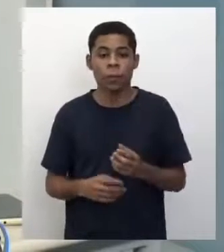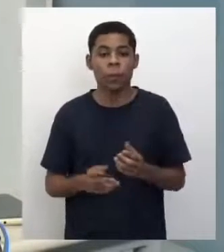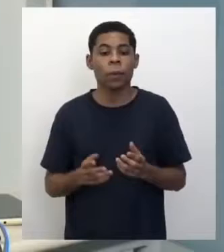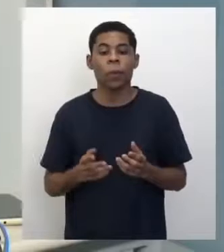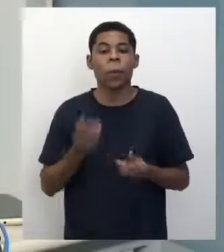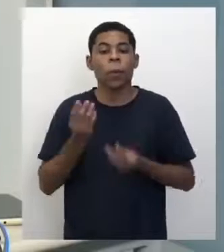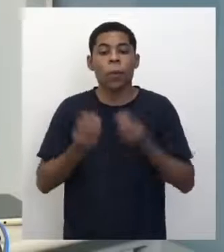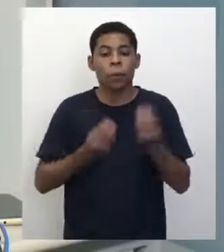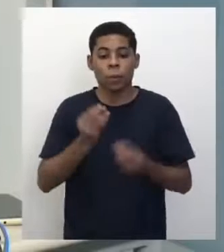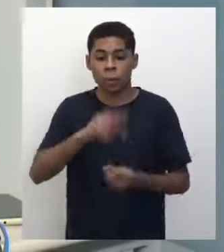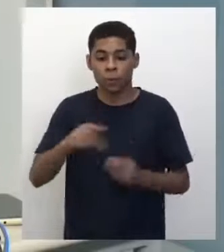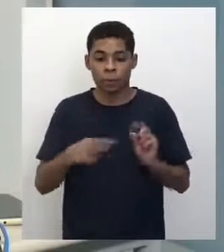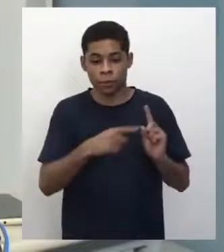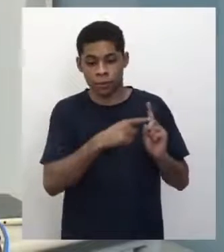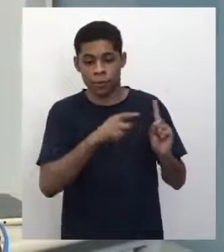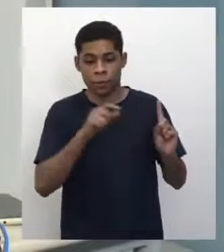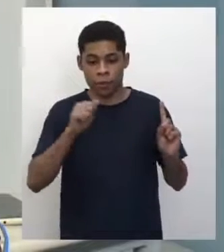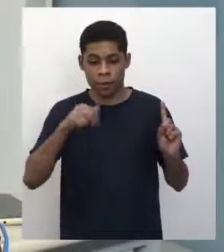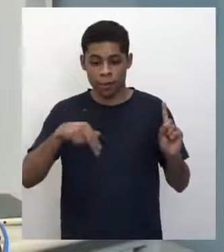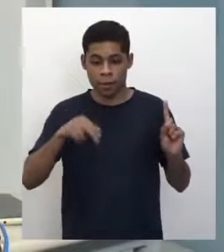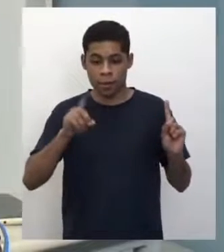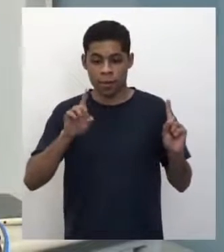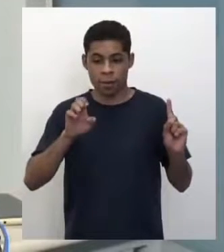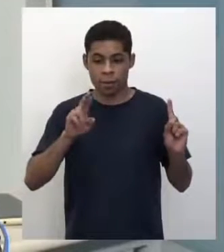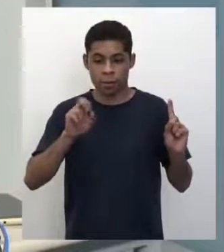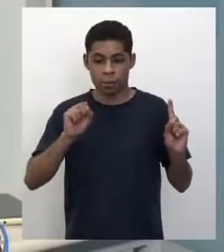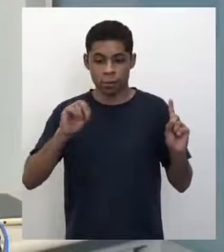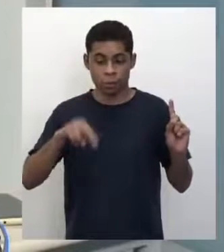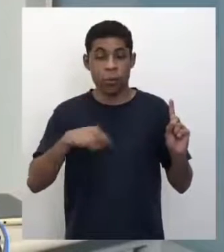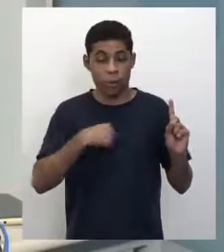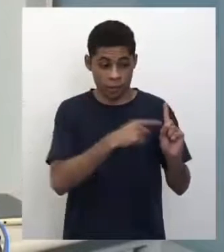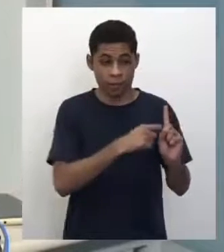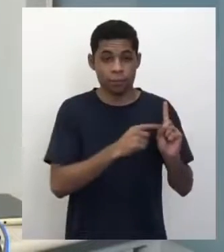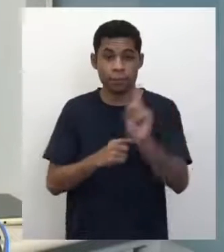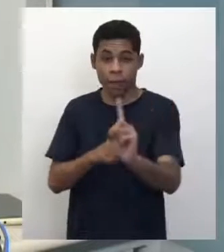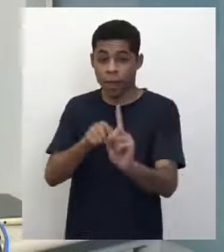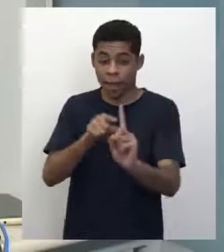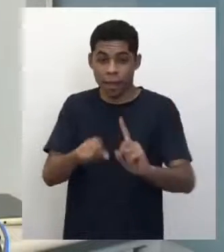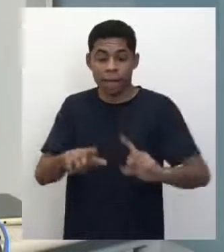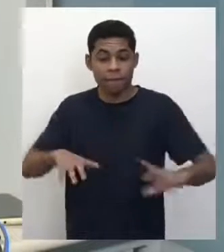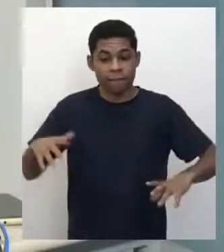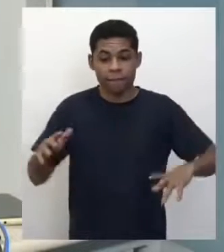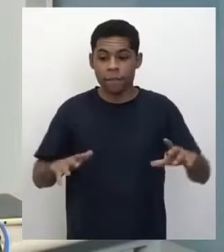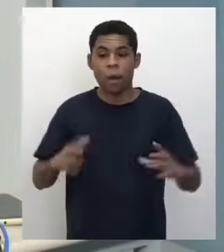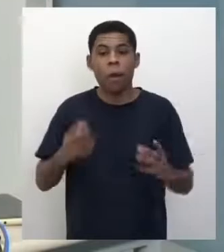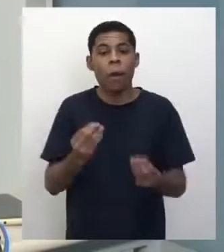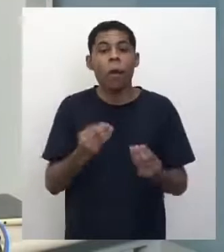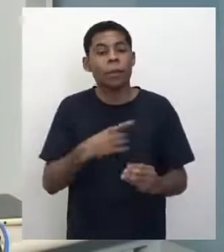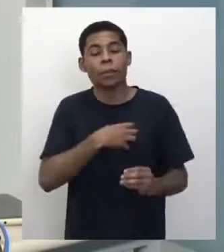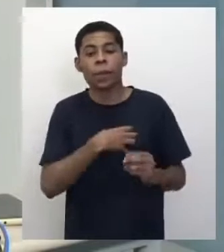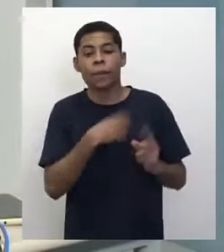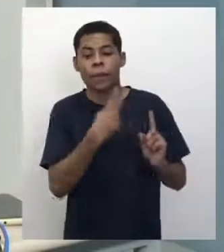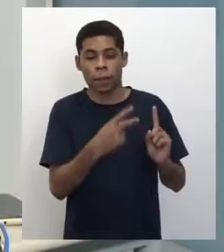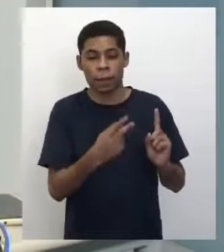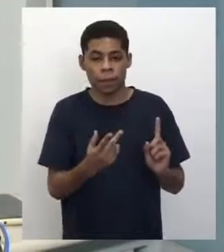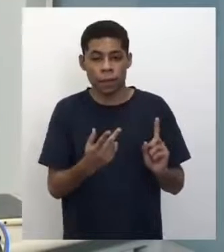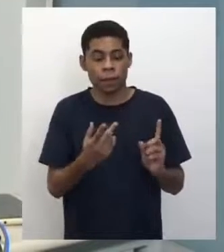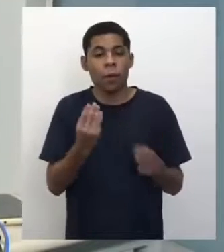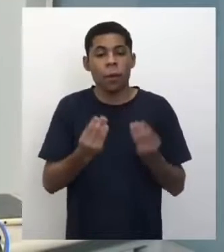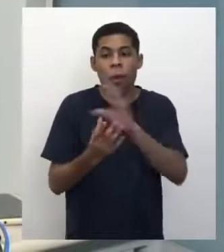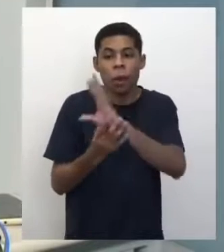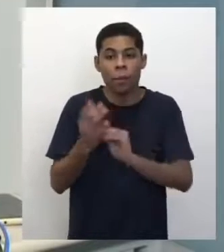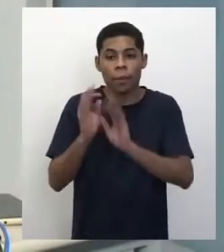como que o professor Anderson, porque eu vou colocar ele em movimento aqui, ele deve ler esse texto. Vocês acham que ele deve ler esse